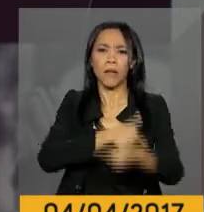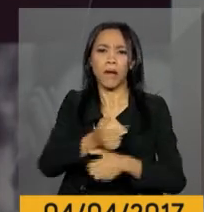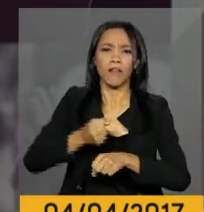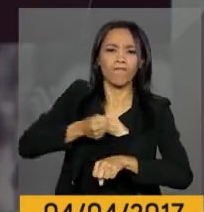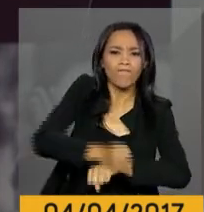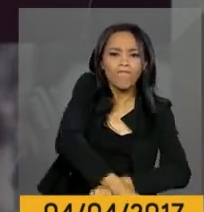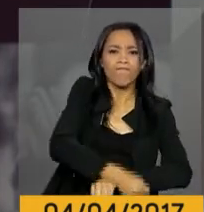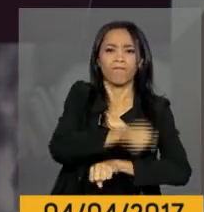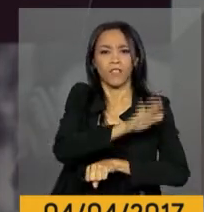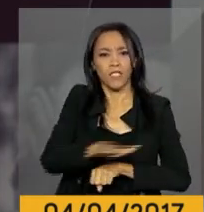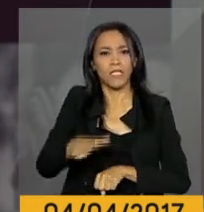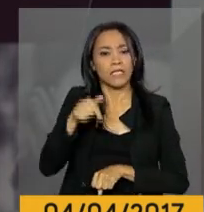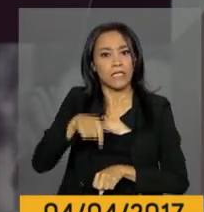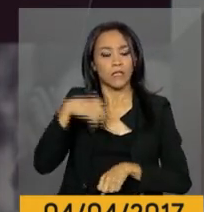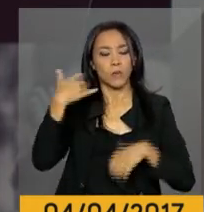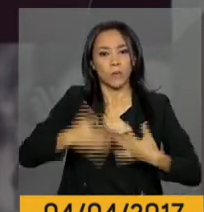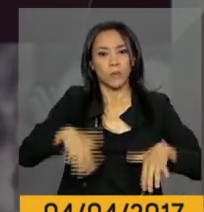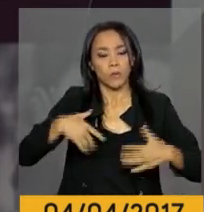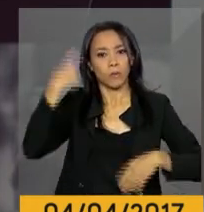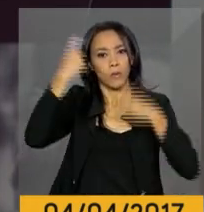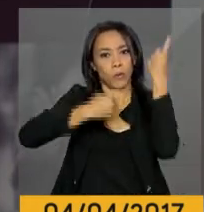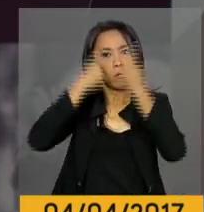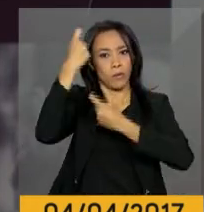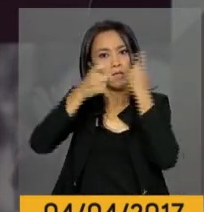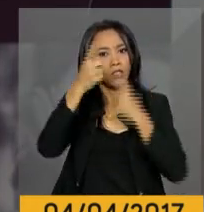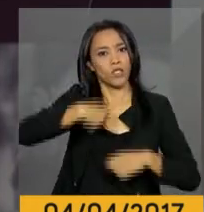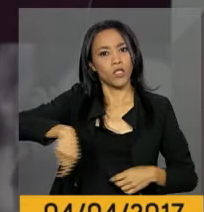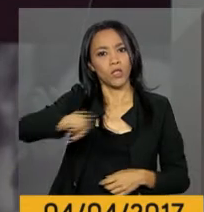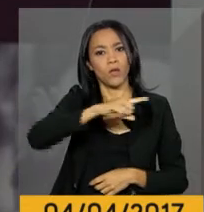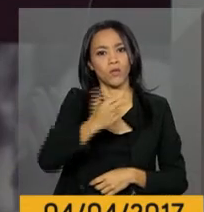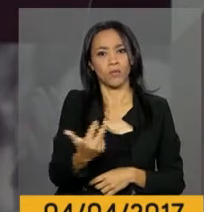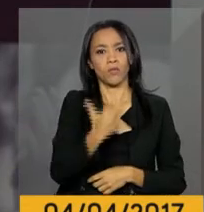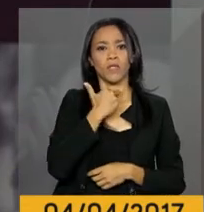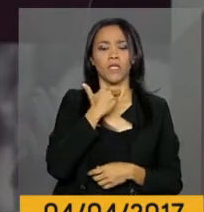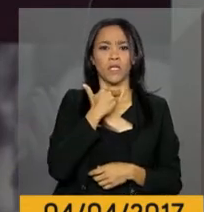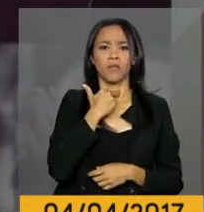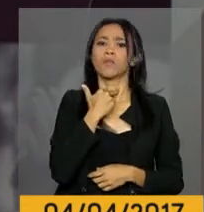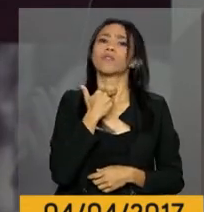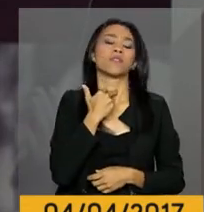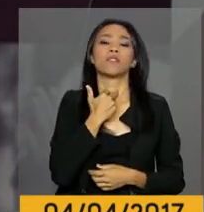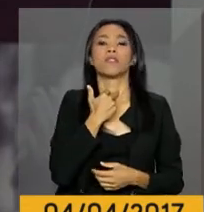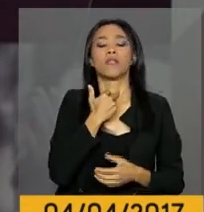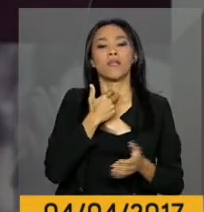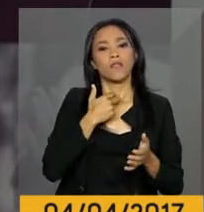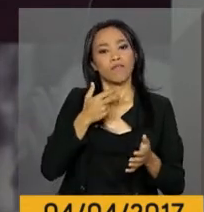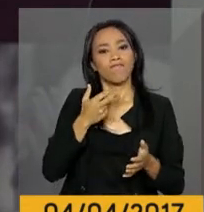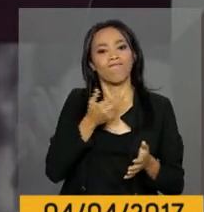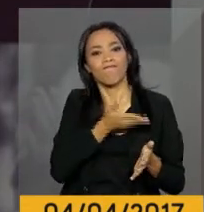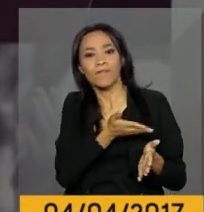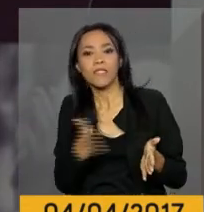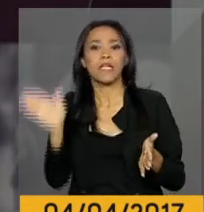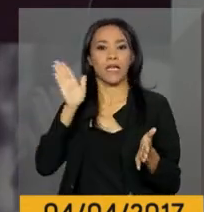sinal preocupante de que não nos podemos desviar do caminho certo.